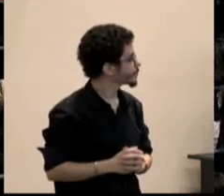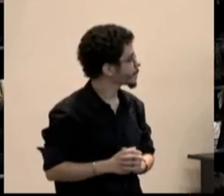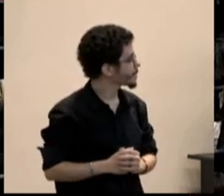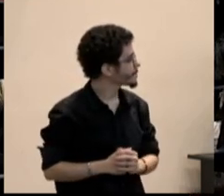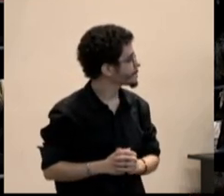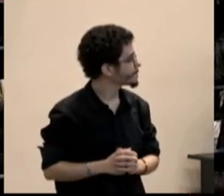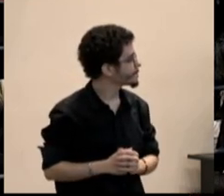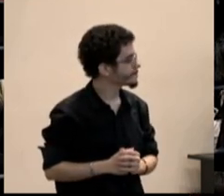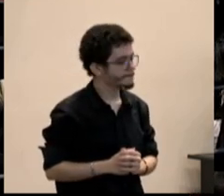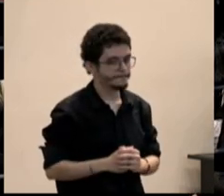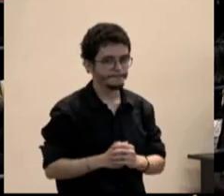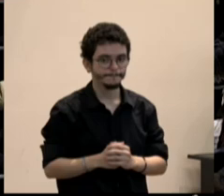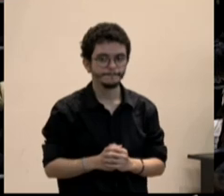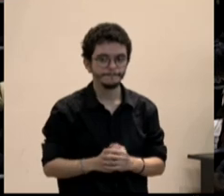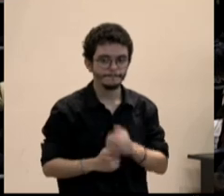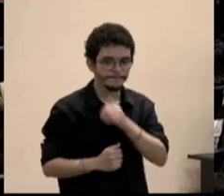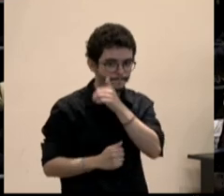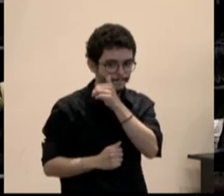Próximo, por favor.